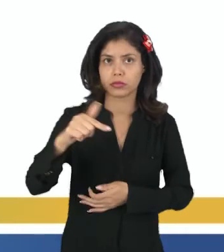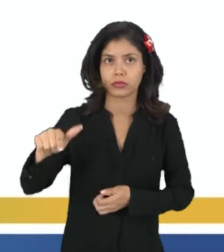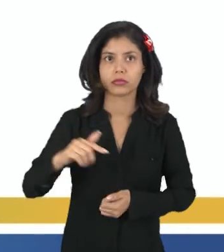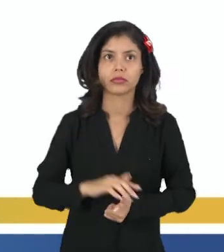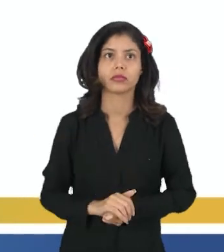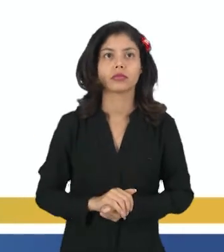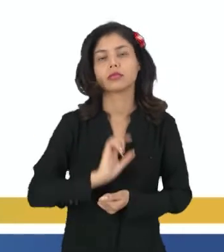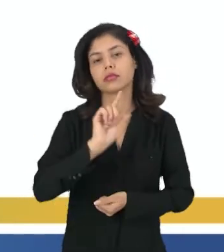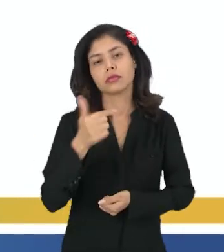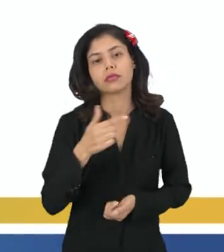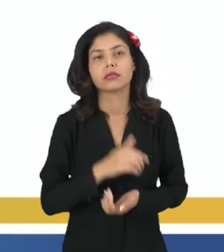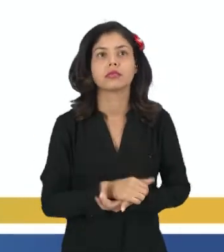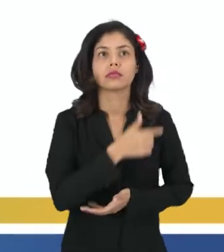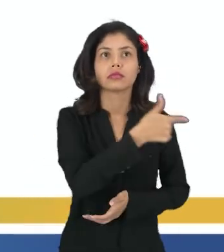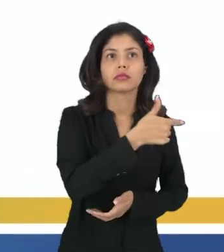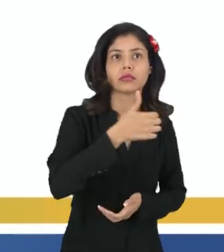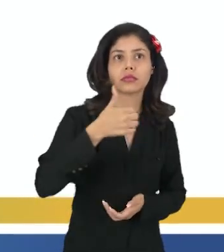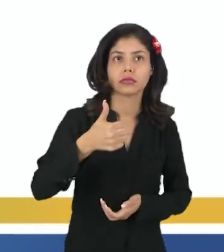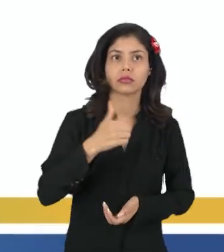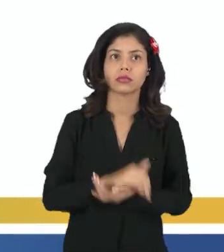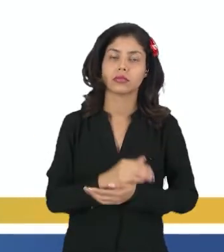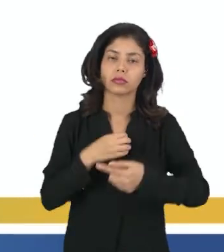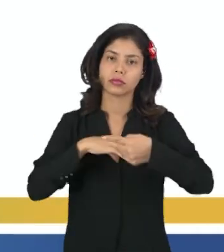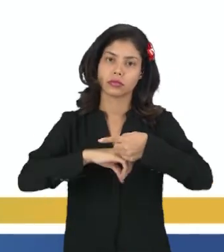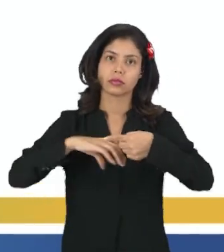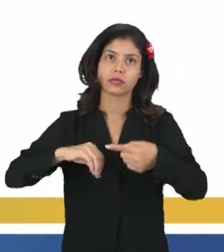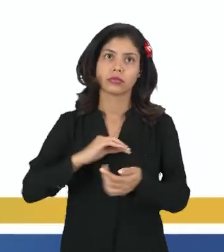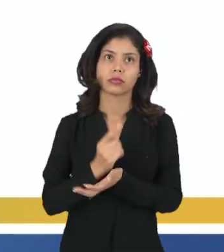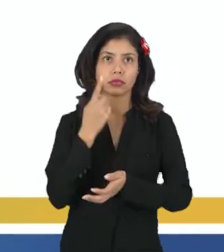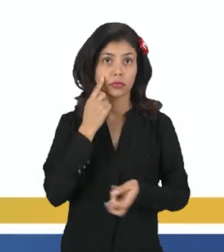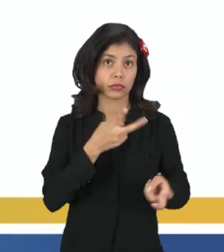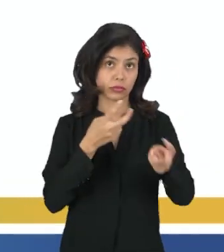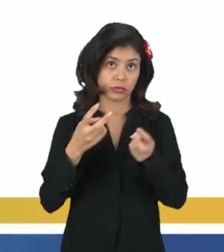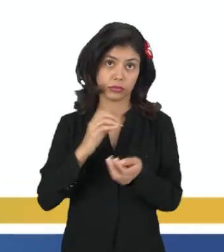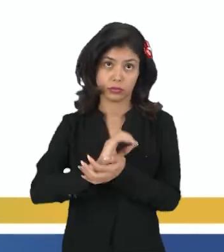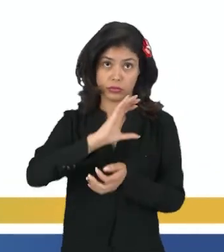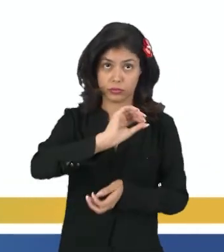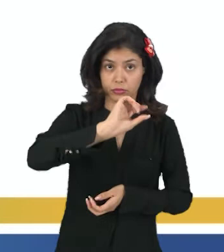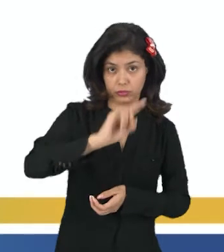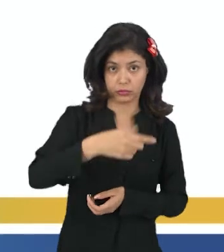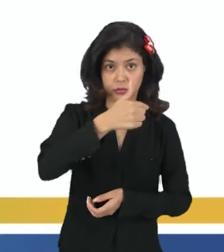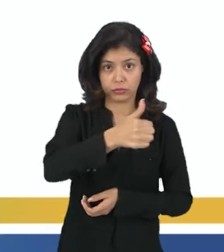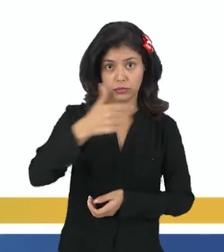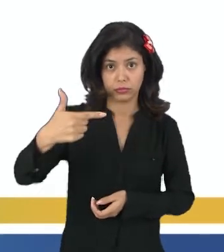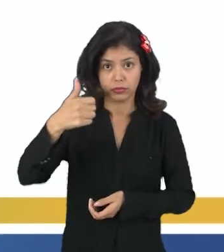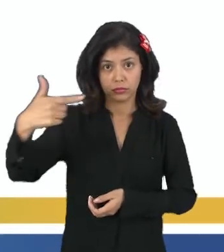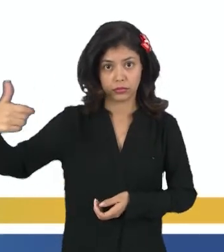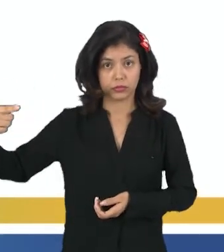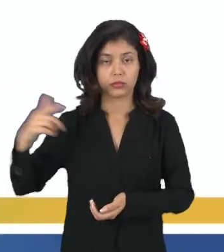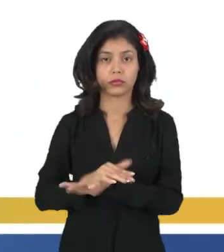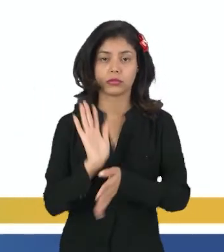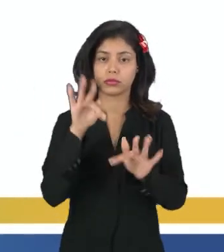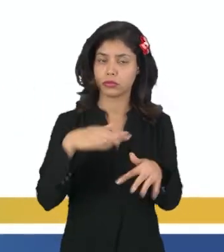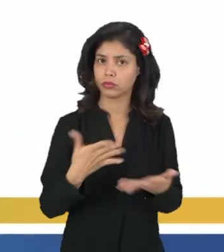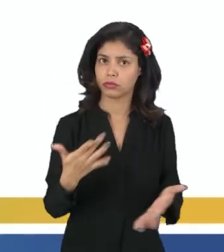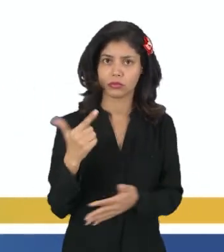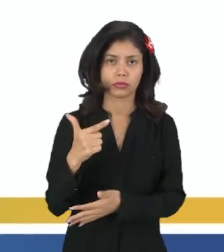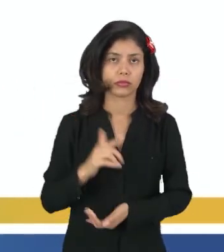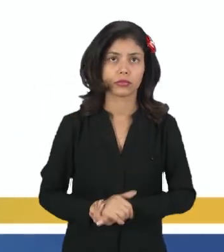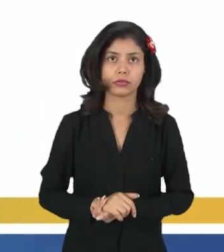repetindo outro exemplo 21 sobre 99 à luz PC vai ficar 0,21 2121 é infinitamente